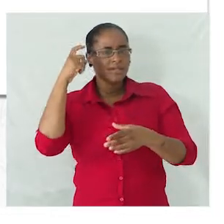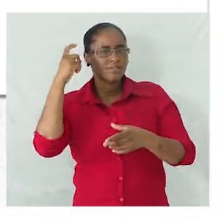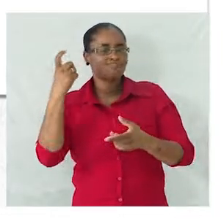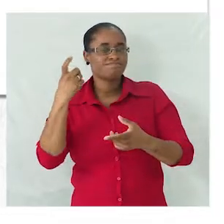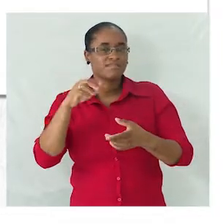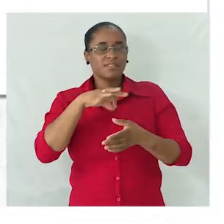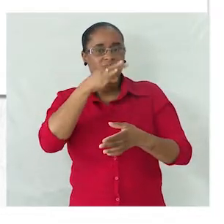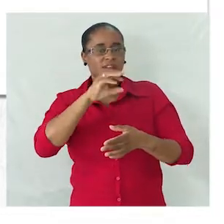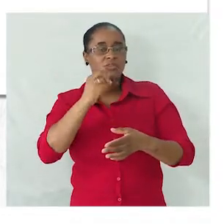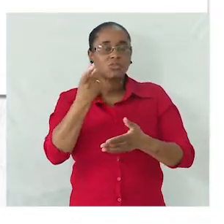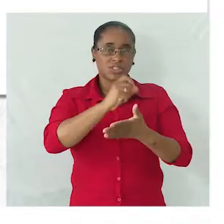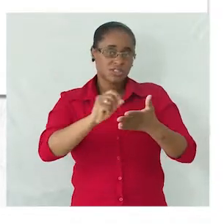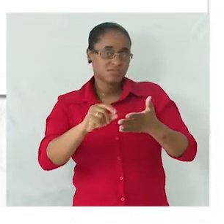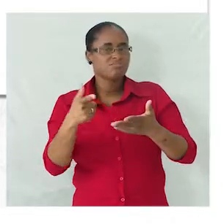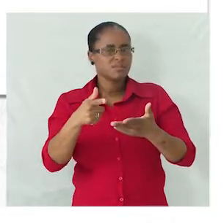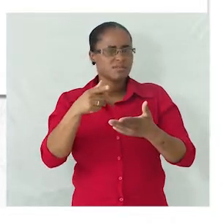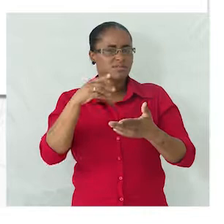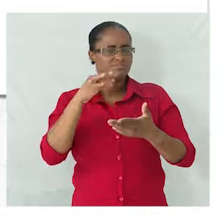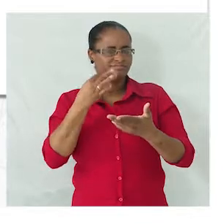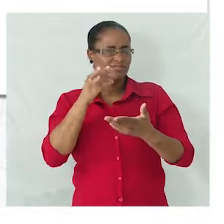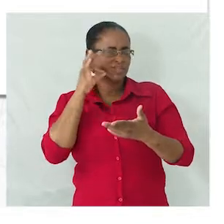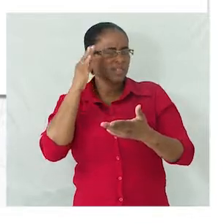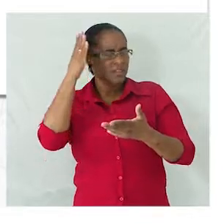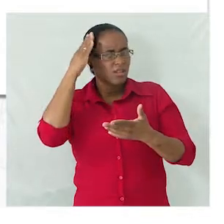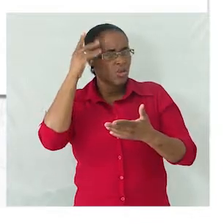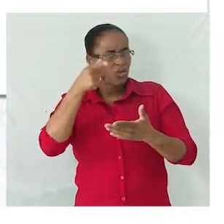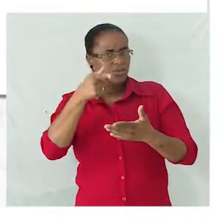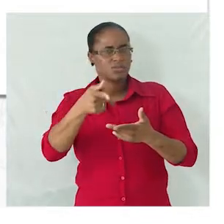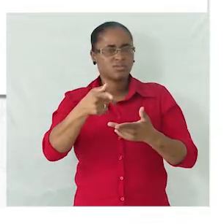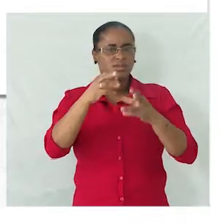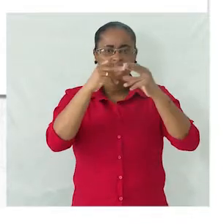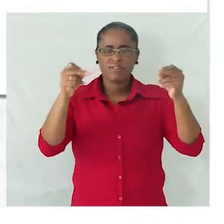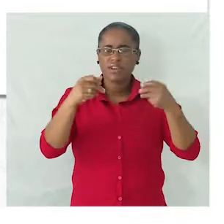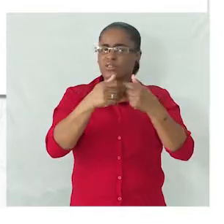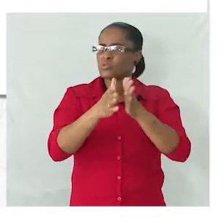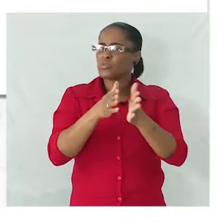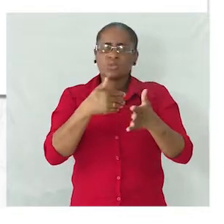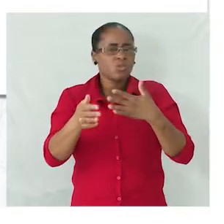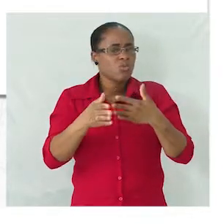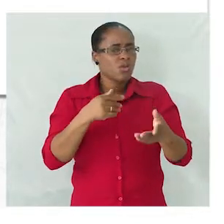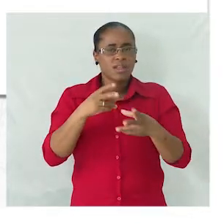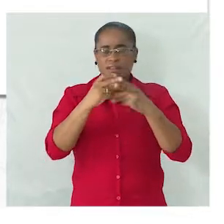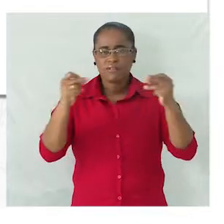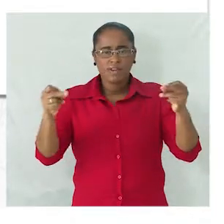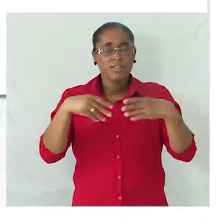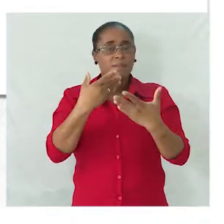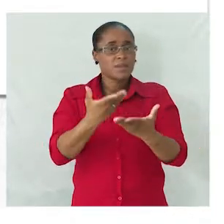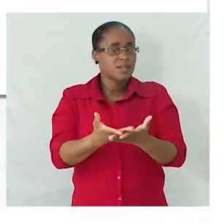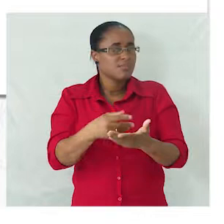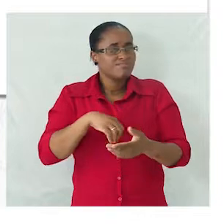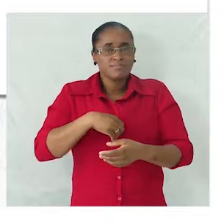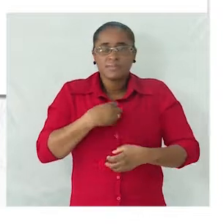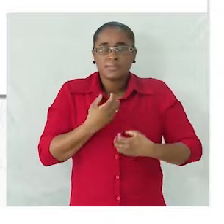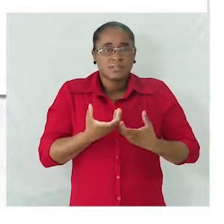que tenha um sentido lógico. E na frase, toda e qualquer frase apresenta uma intenção